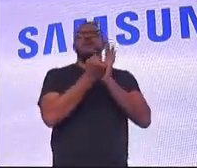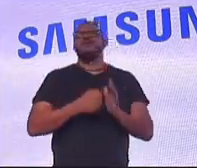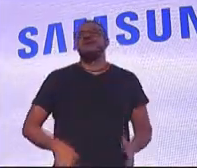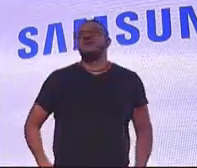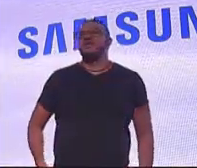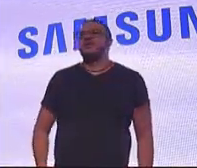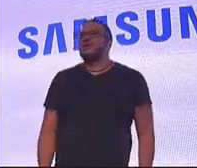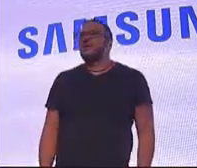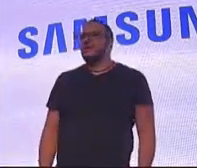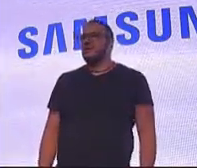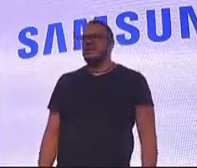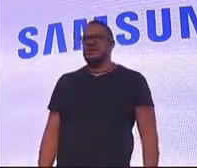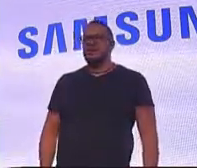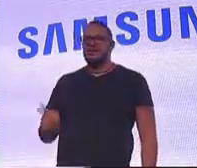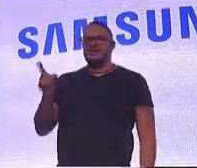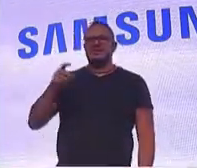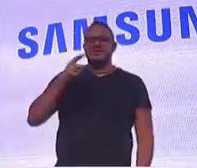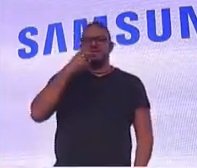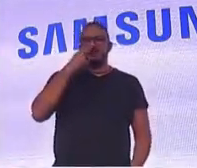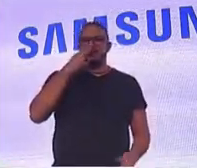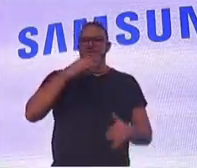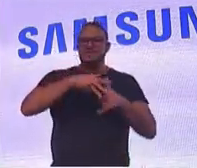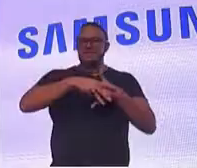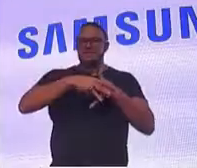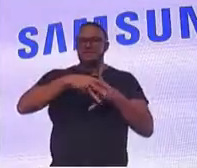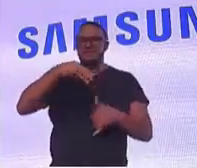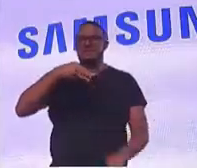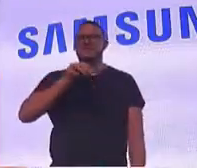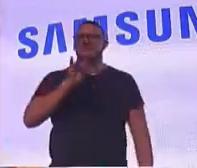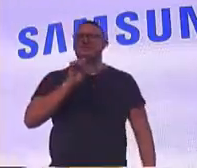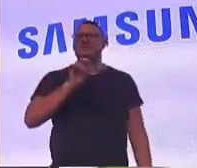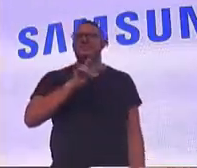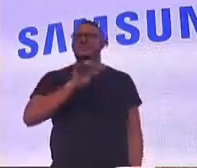que é? Motorola. Quem mais?